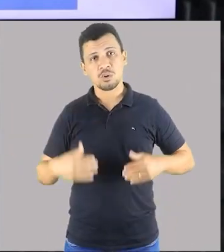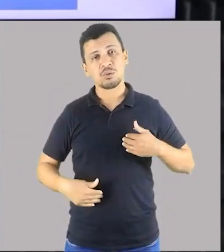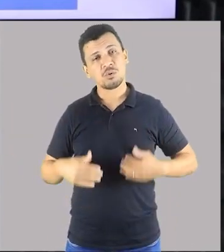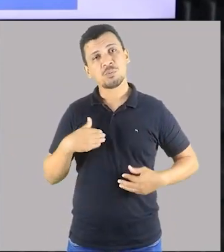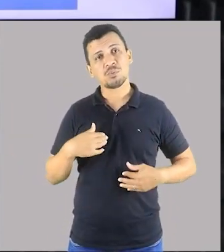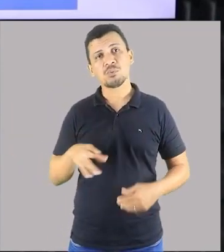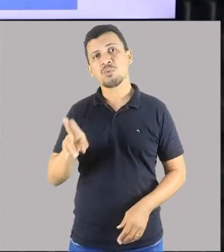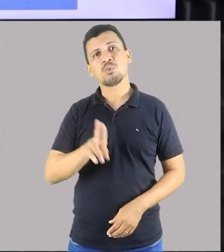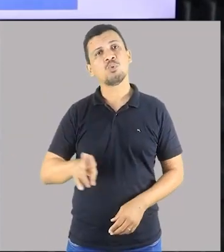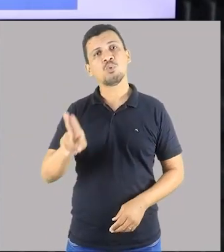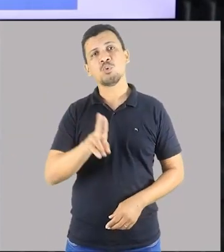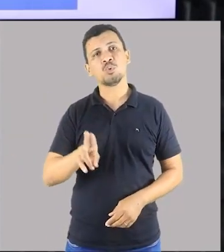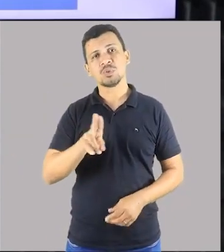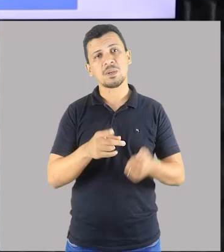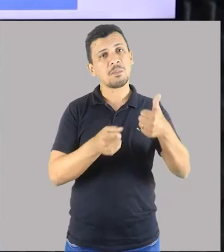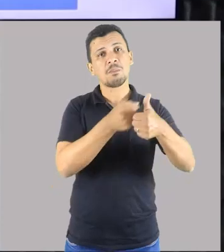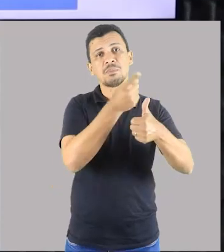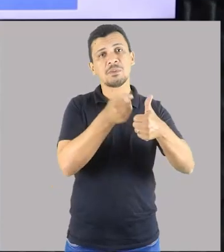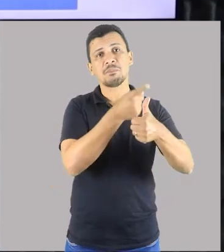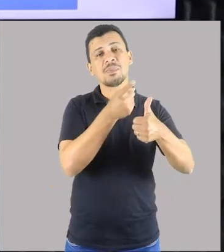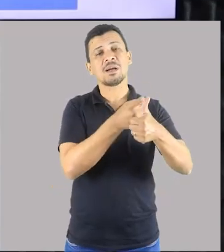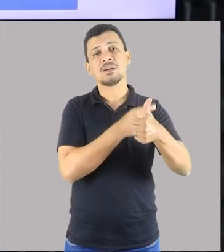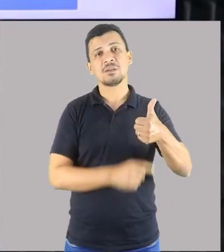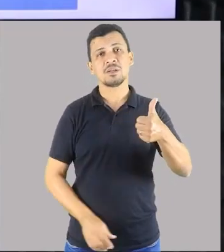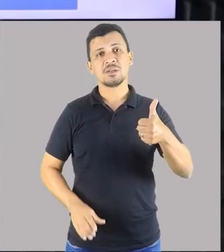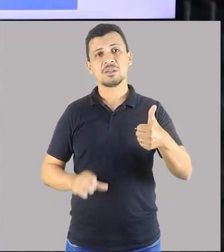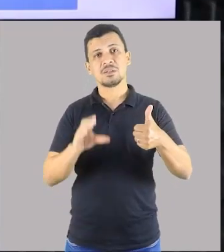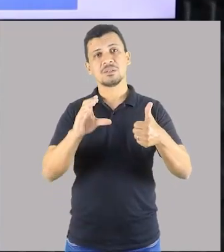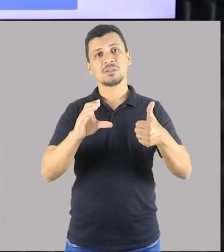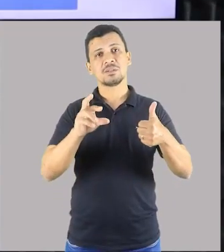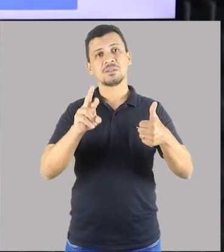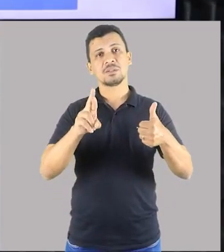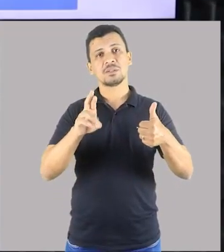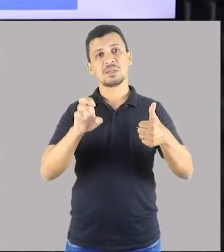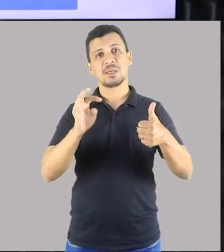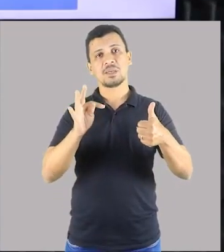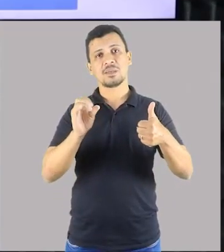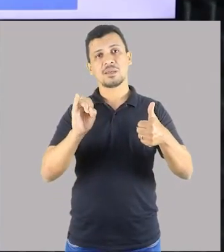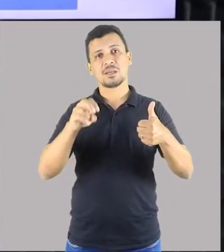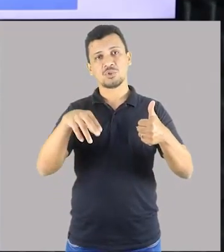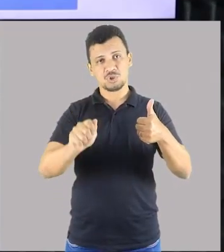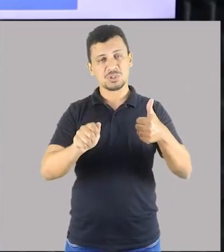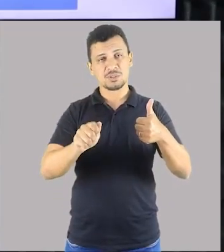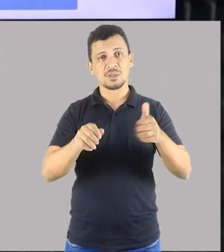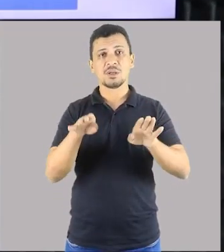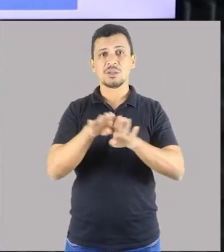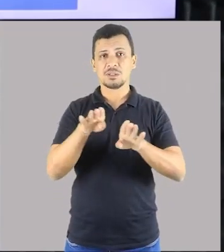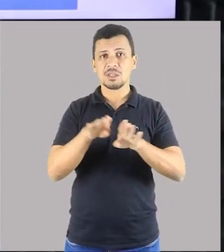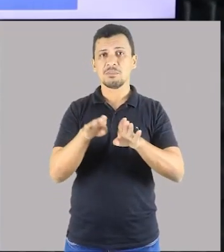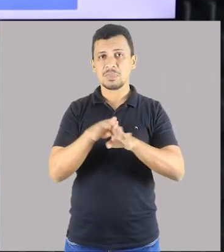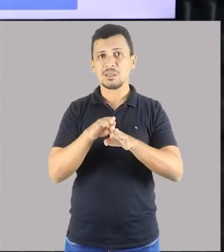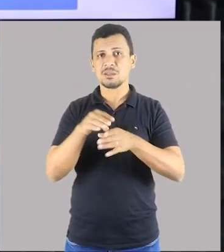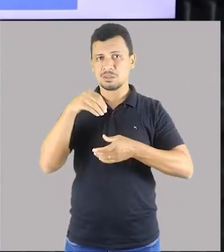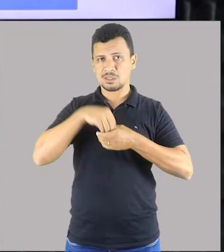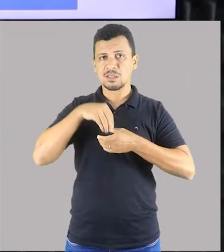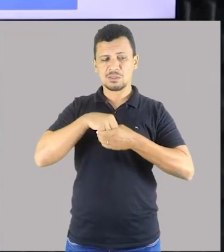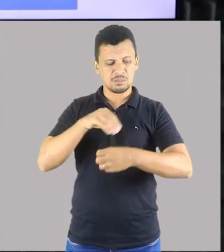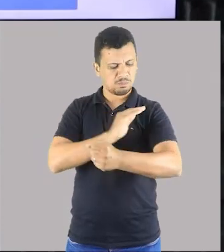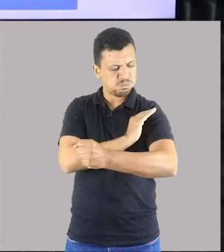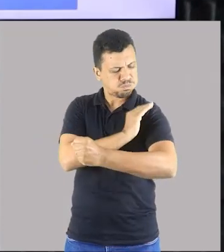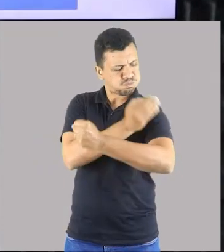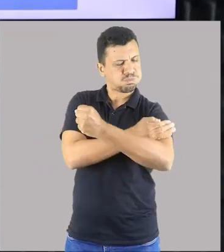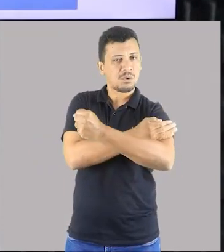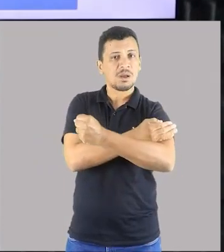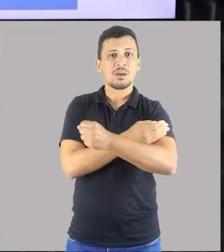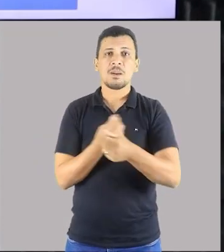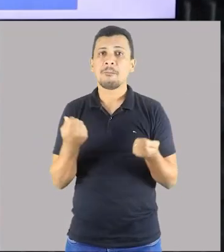utiliza como fonte primária a creatina fosfato, que é um outro componente que tem dentro da musculatura, que